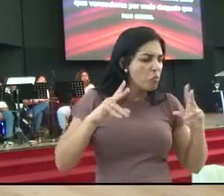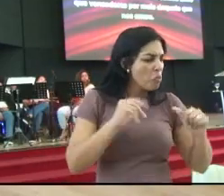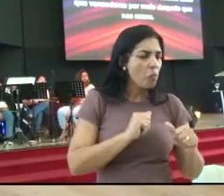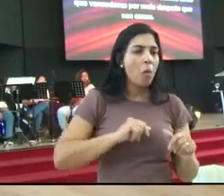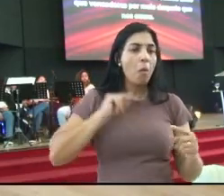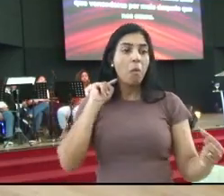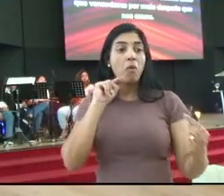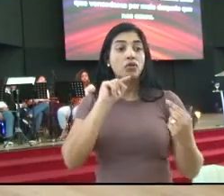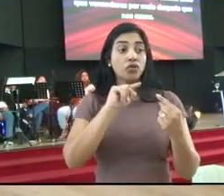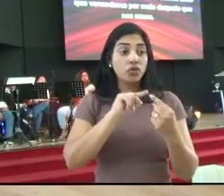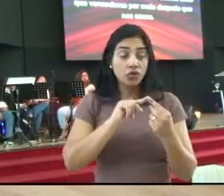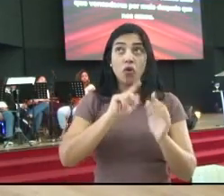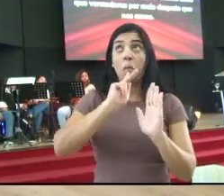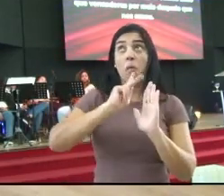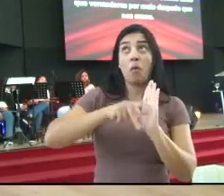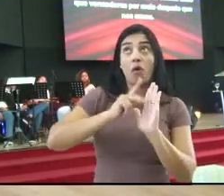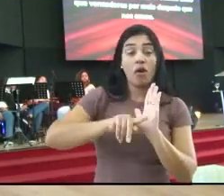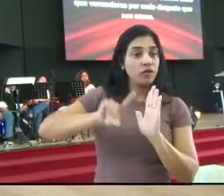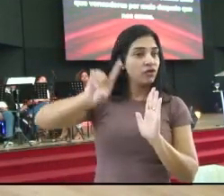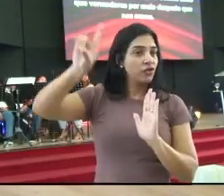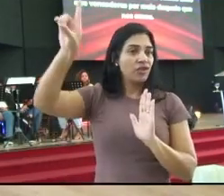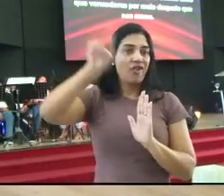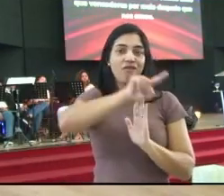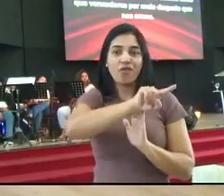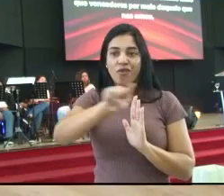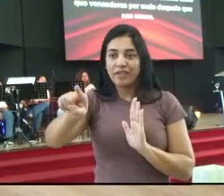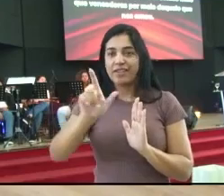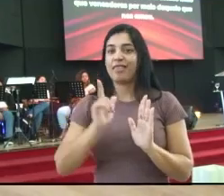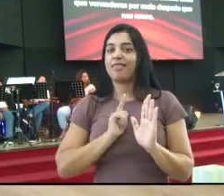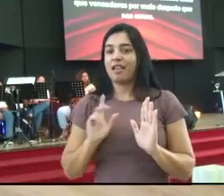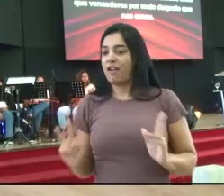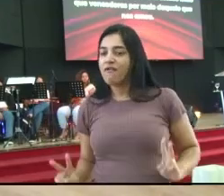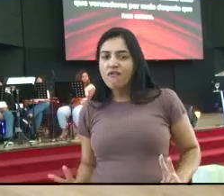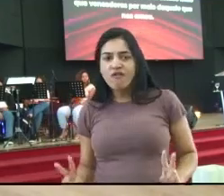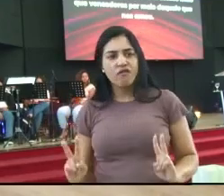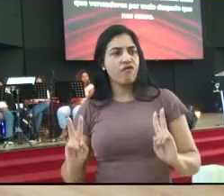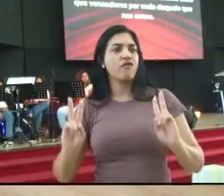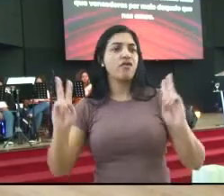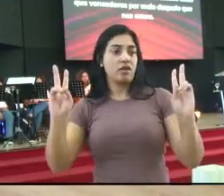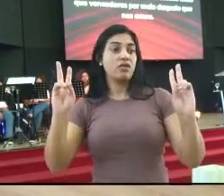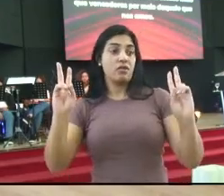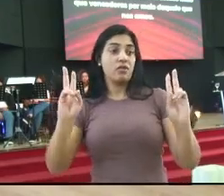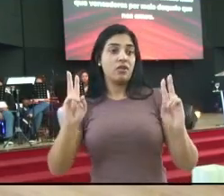o propósito, o projeto de Deus é que você seja vitorioso e